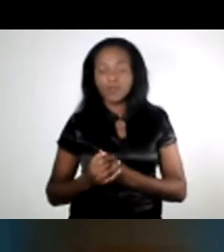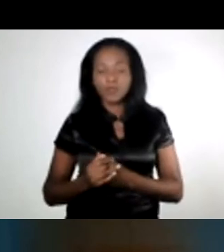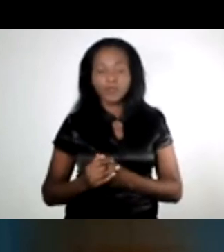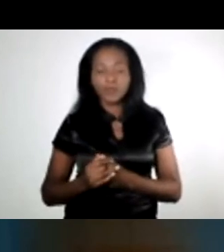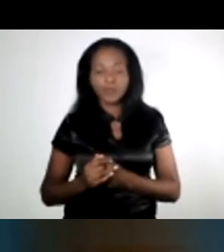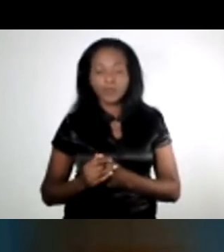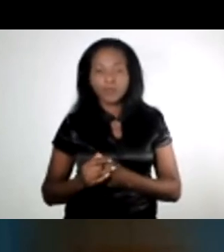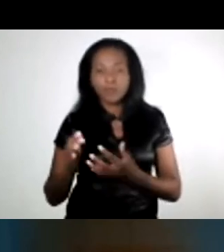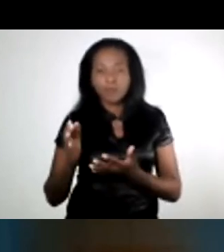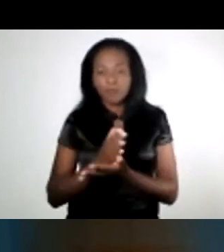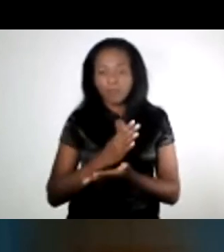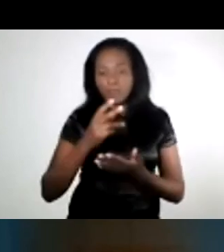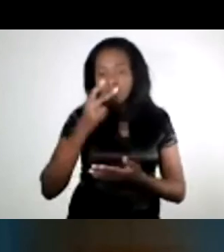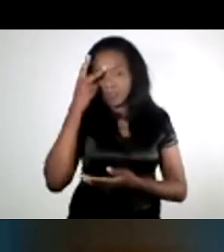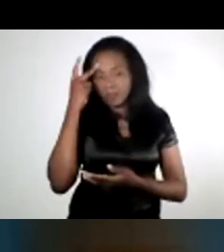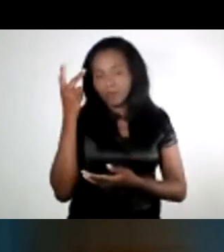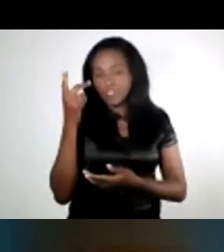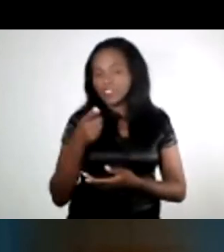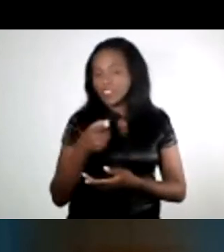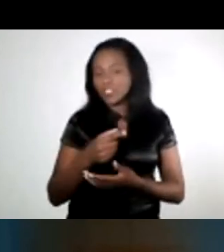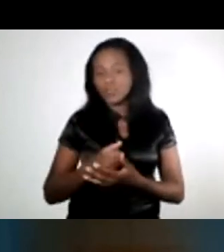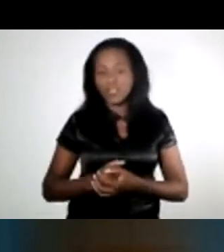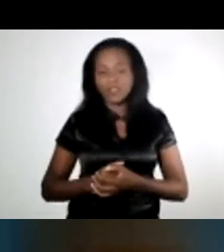Alguém mais? E aí, eu acho que